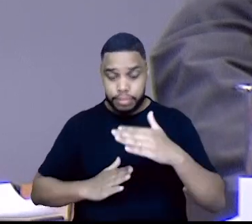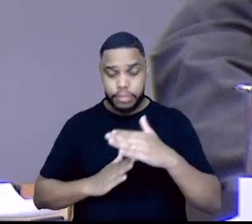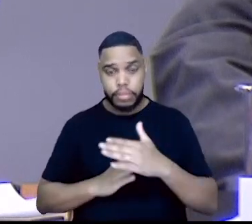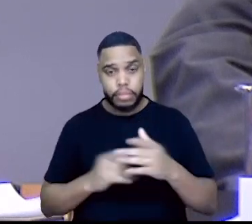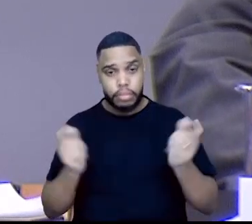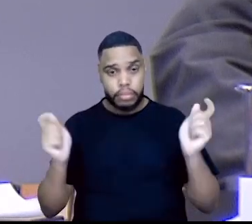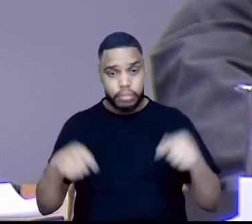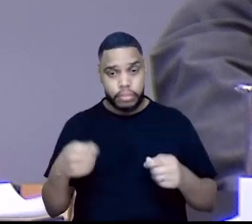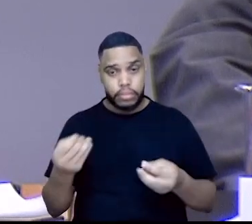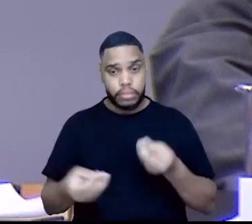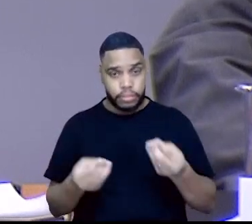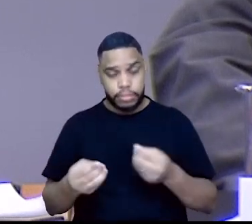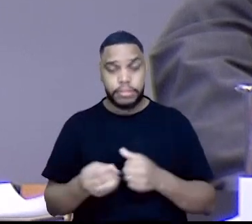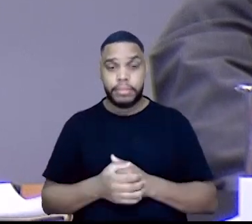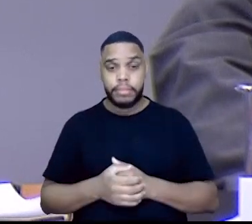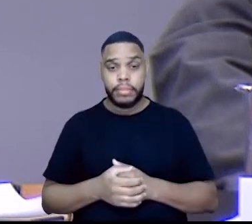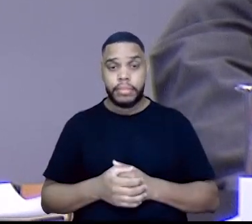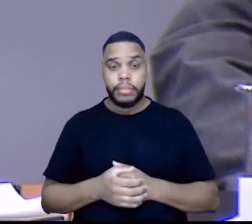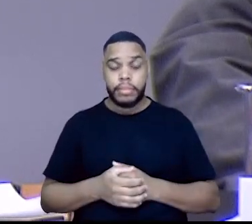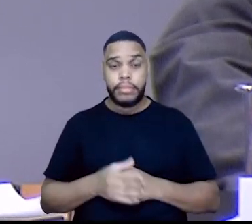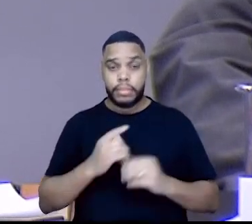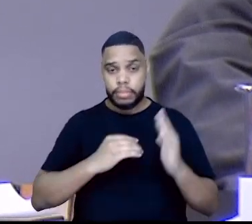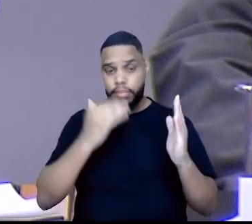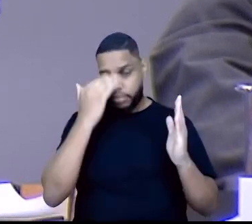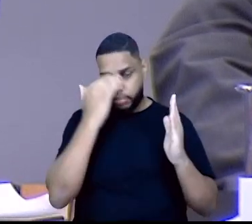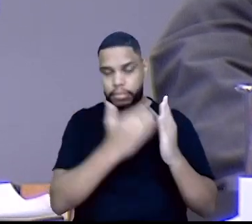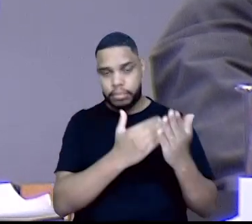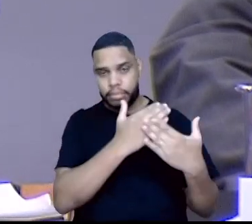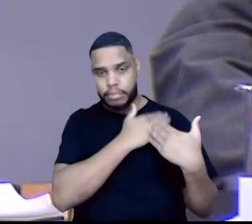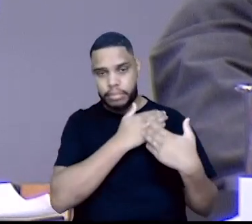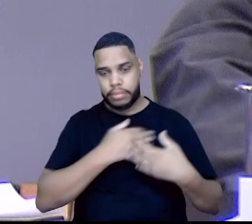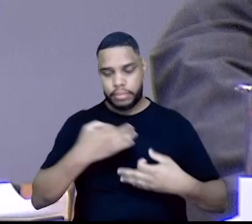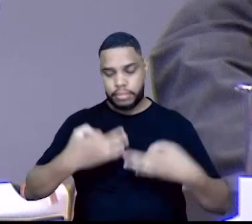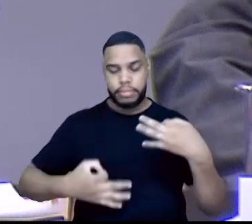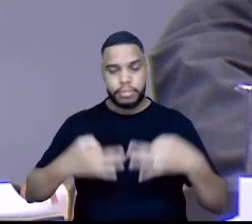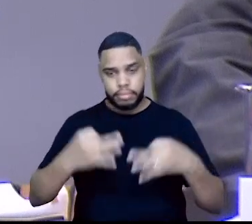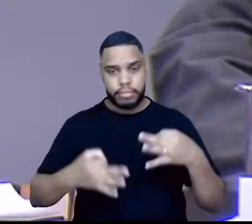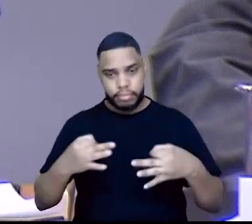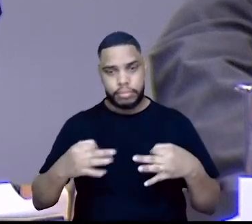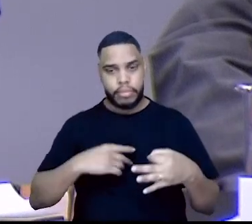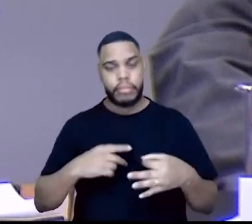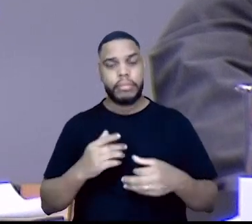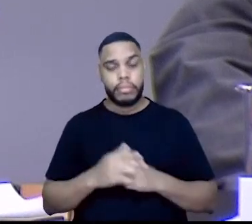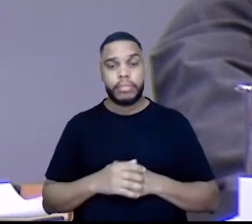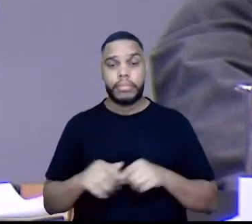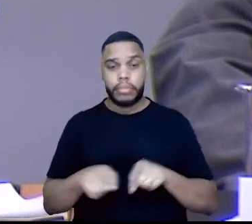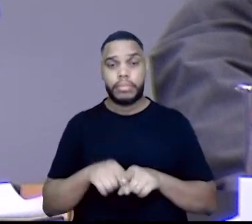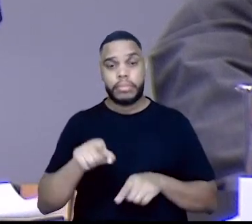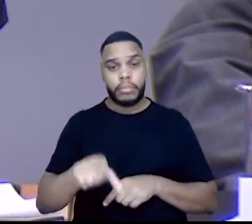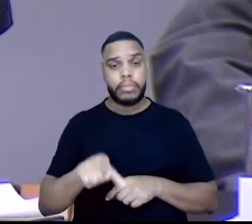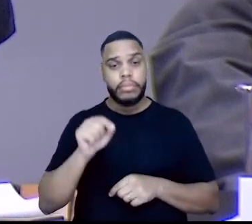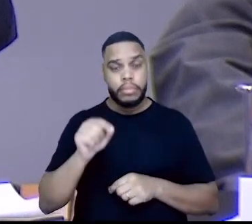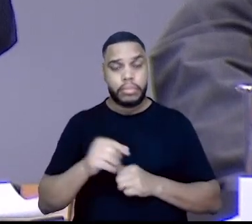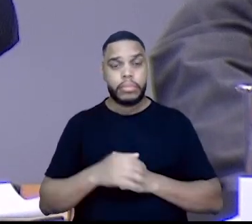possibilidades, cumprindo o dever jurídico onde ele seja inequívoco e escolhendo